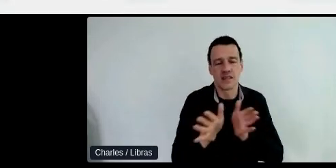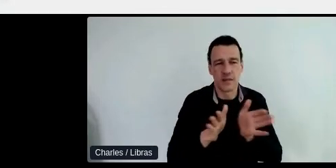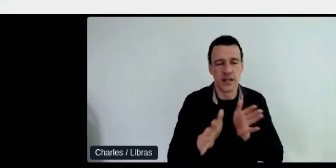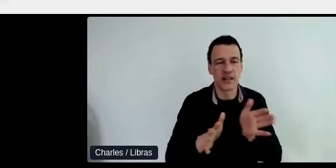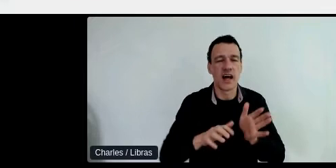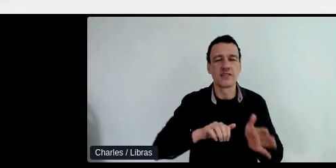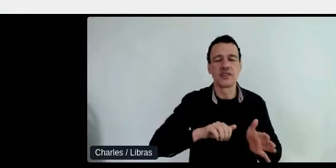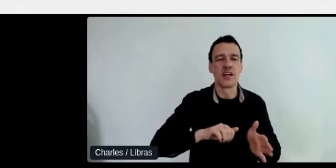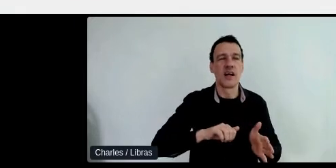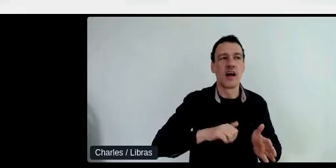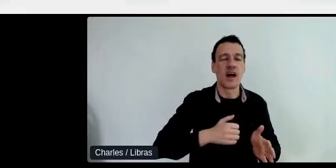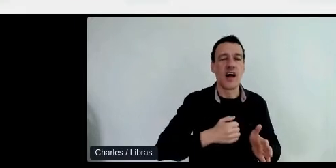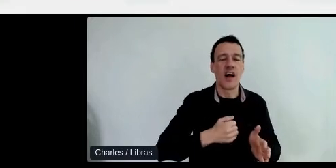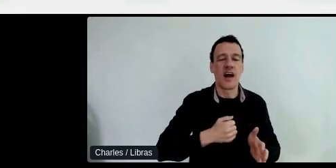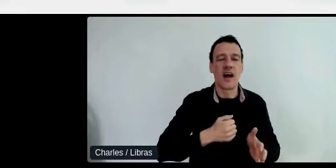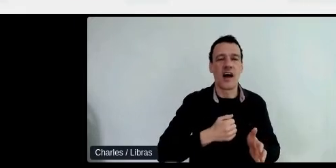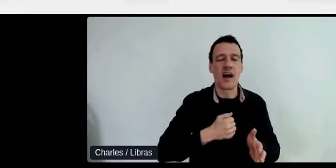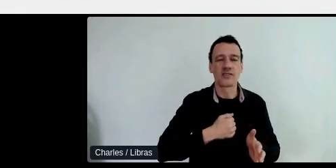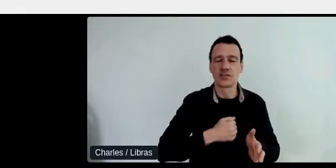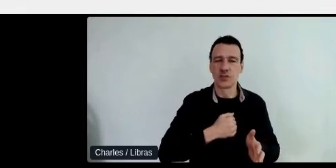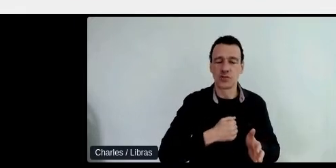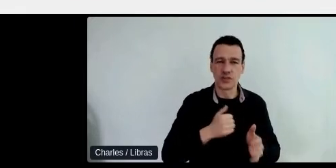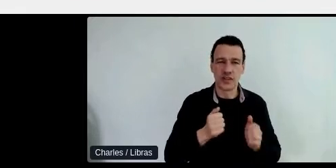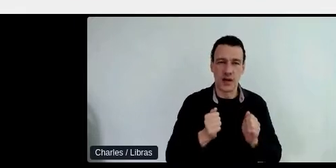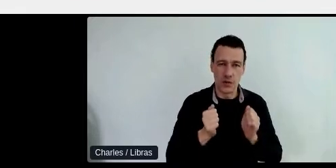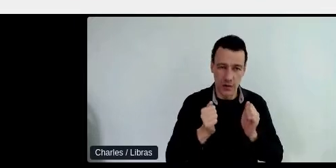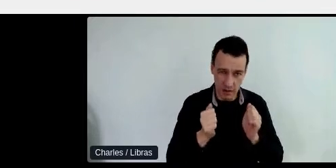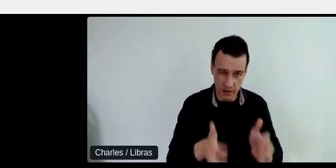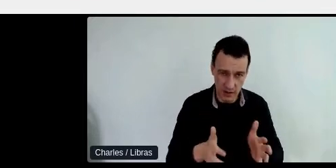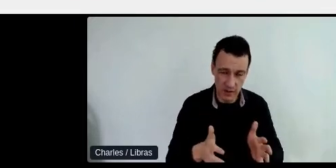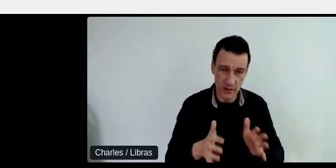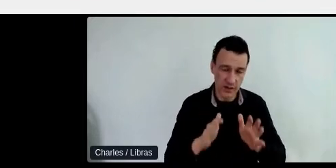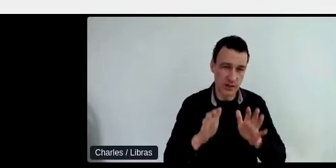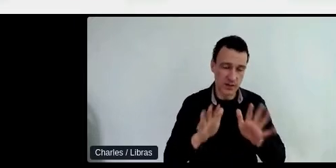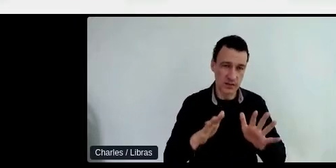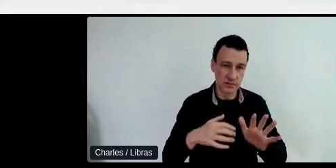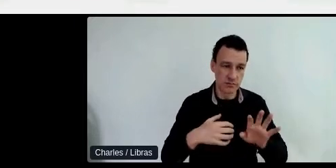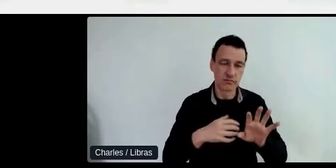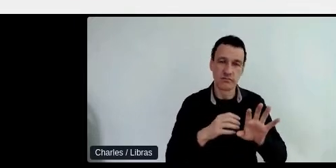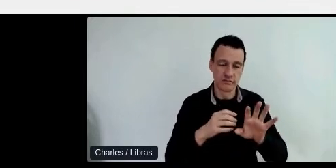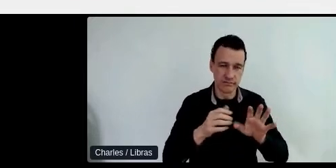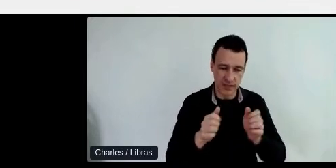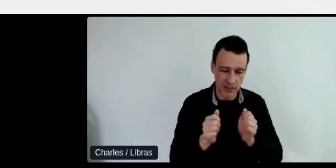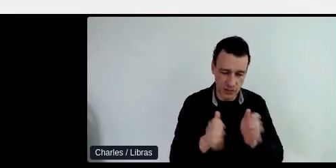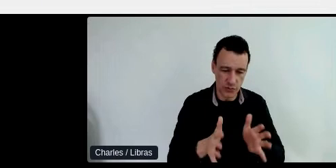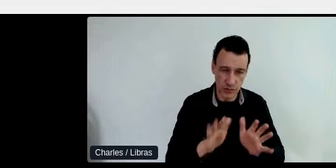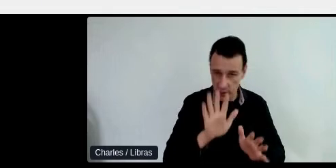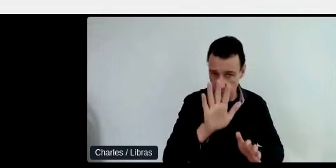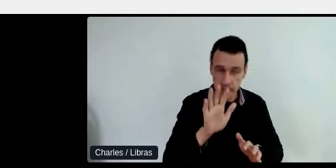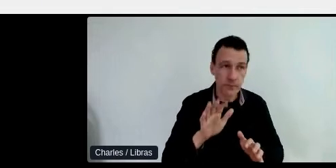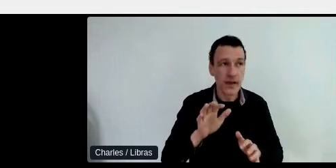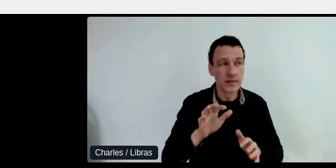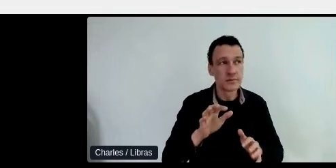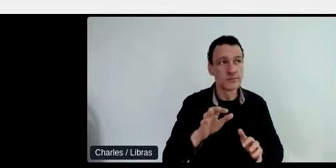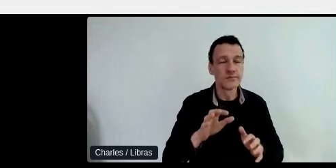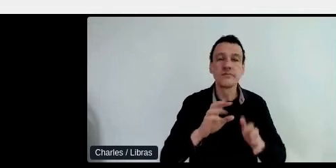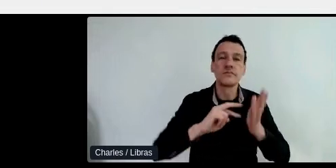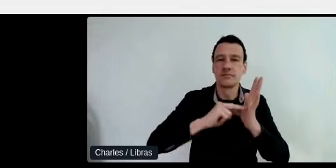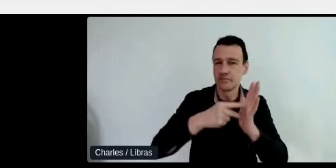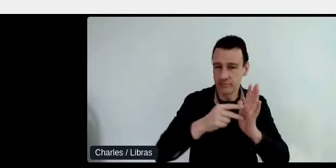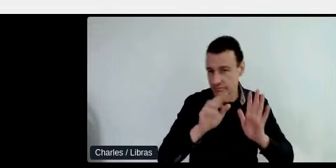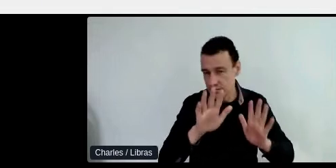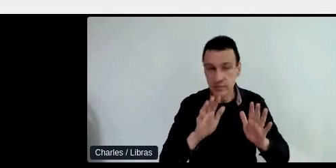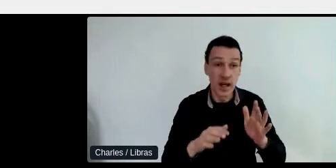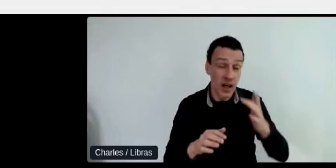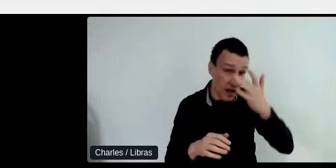O que é essa acessibilidade atitudinal para mim? Por que ela é a mais importante? Porque se você não tomar a